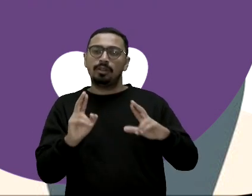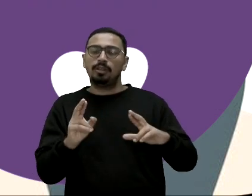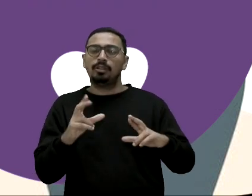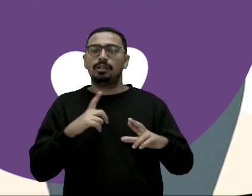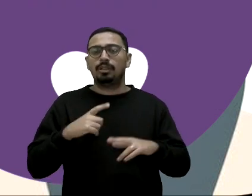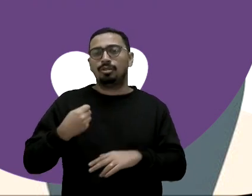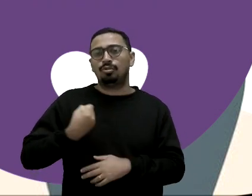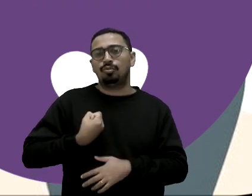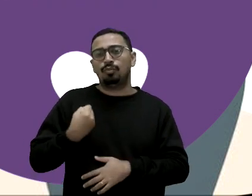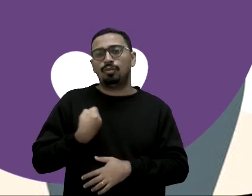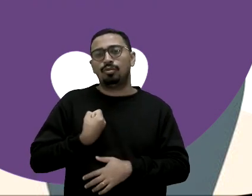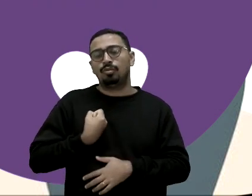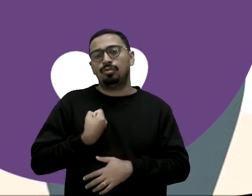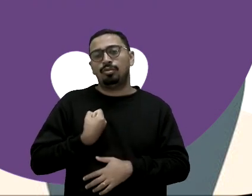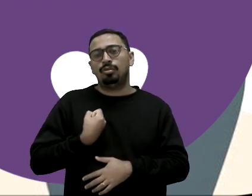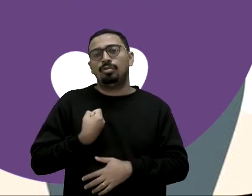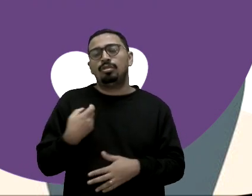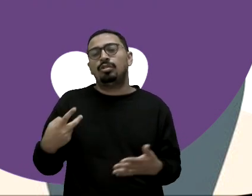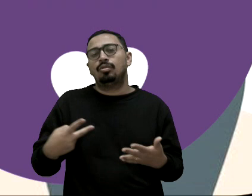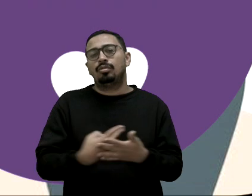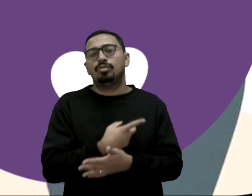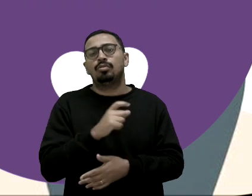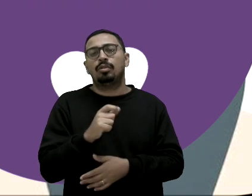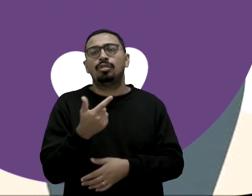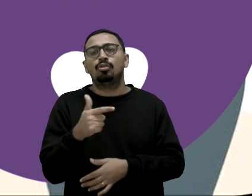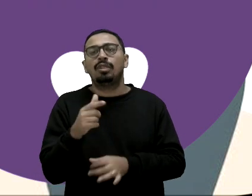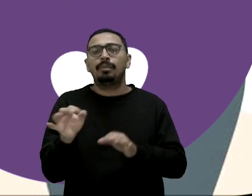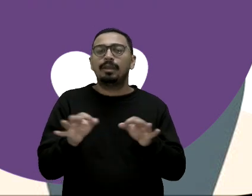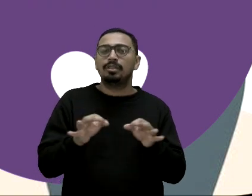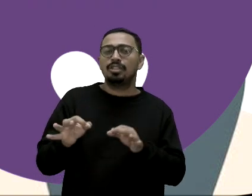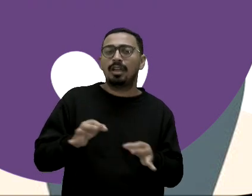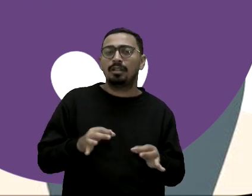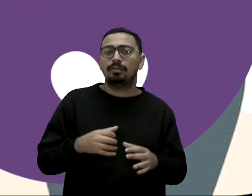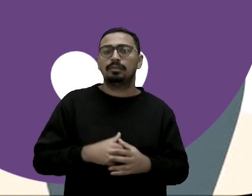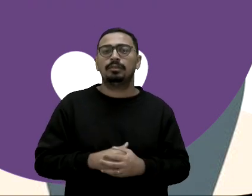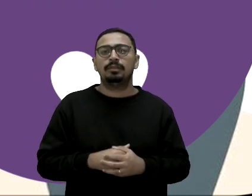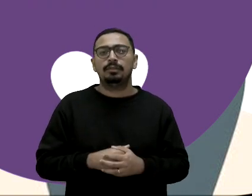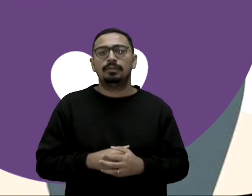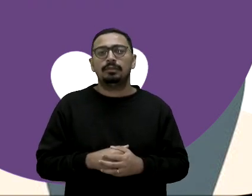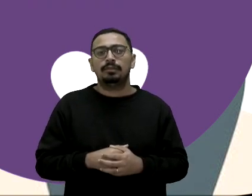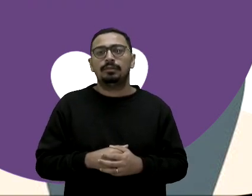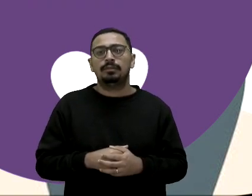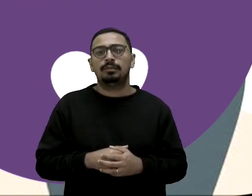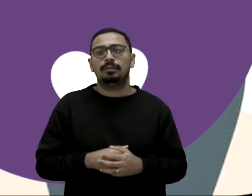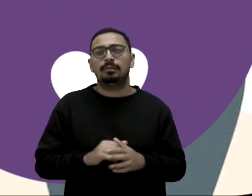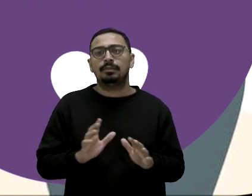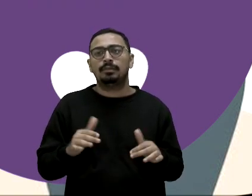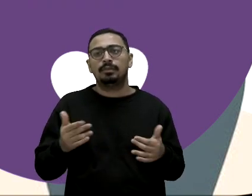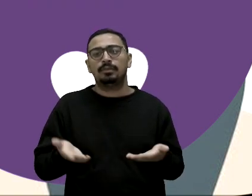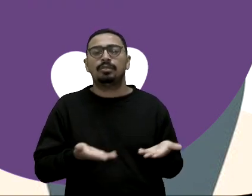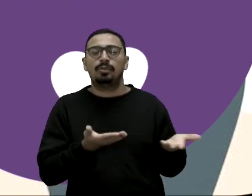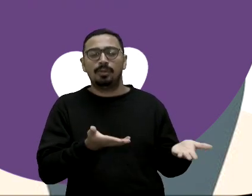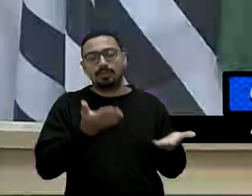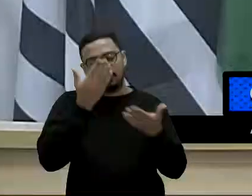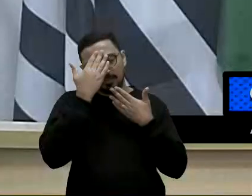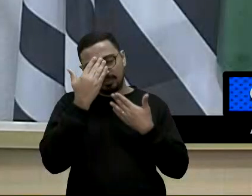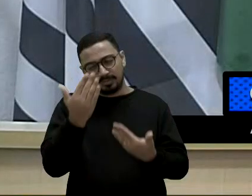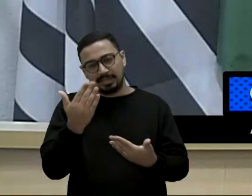alto de casos que não são planejadas. Então... é isso, gente.